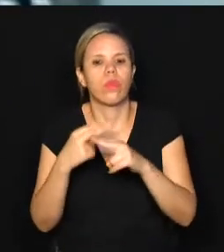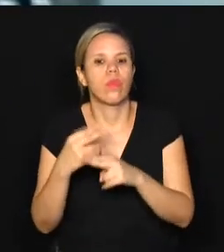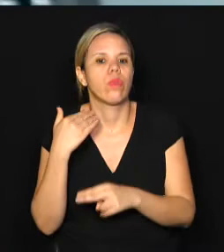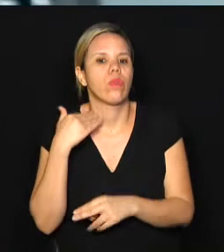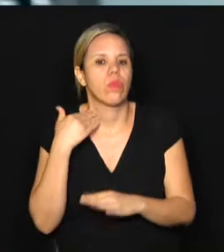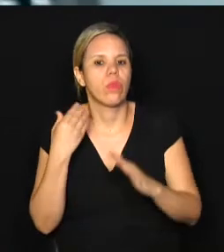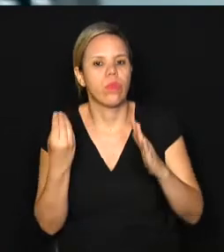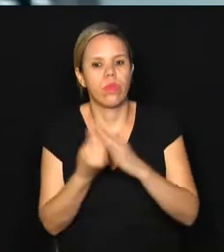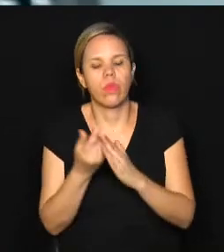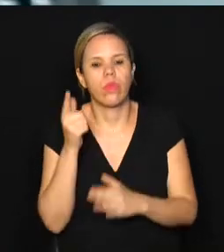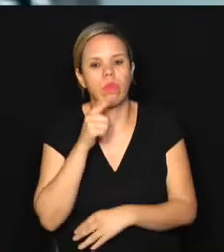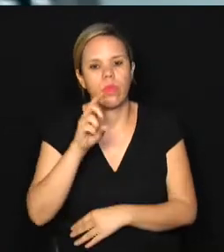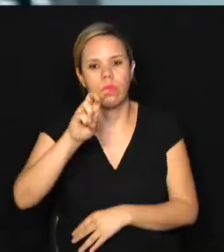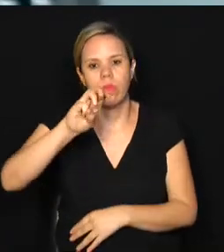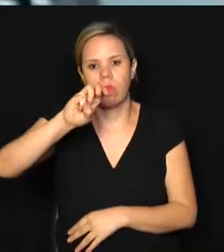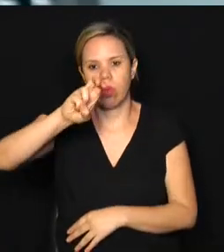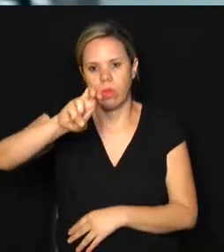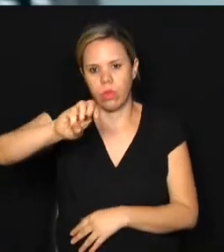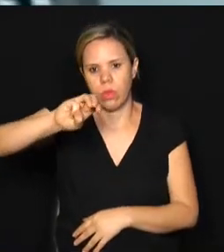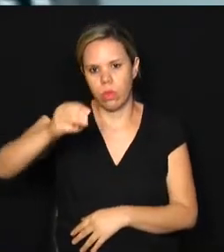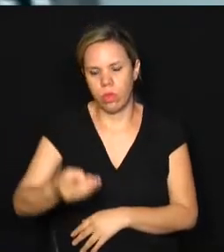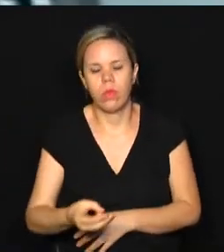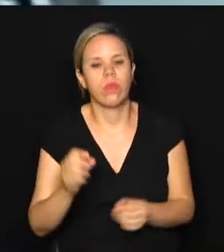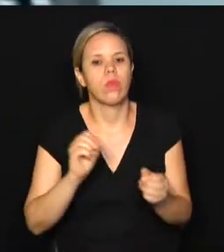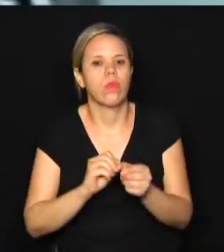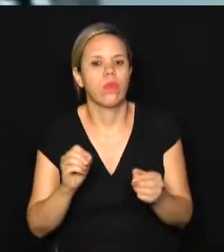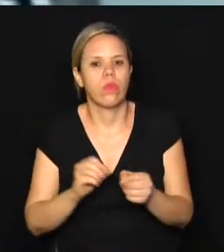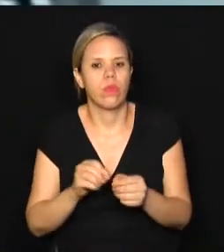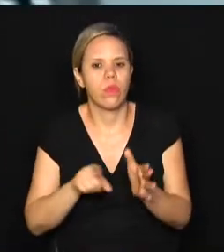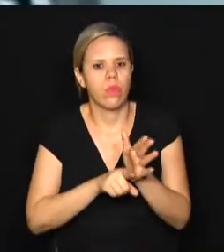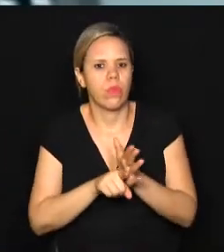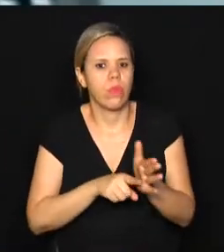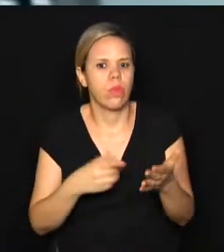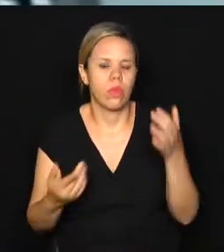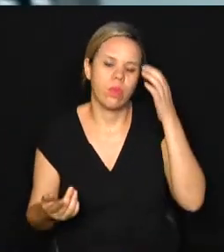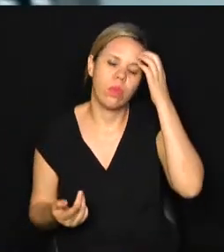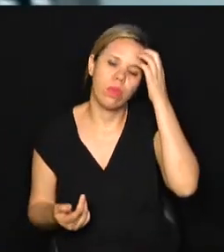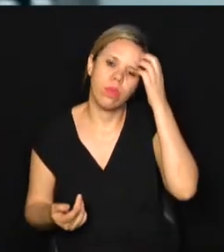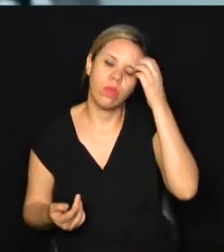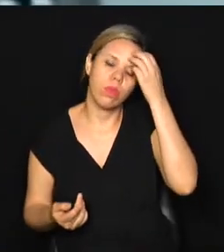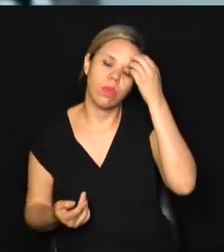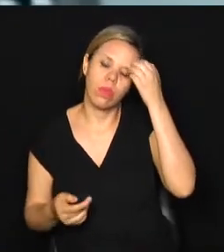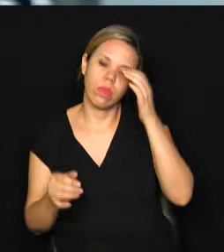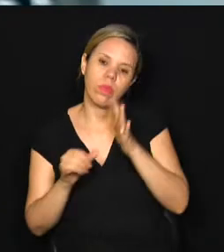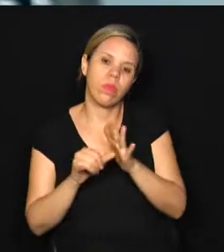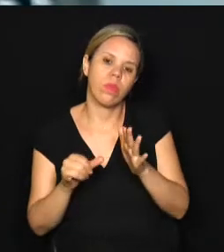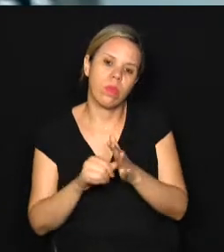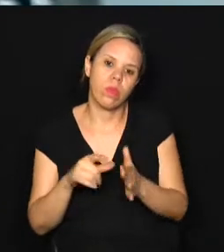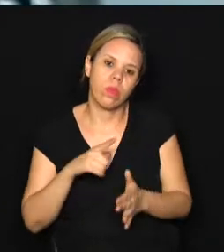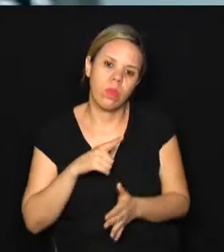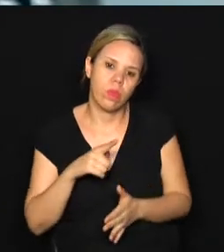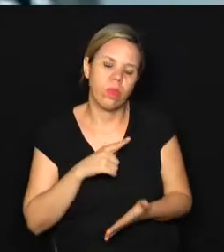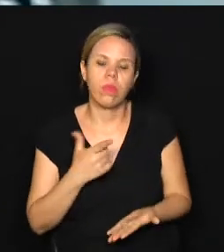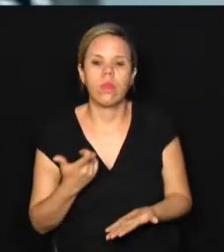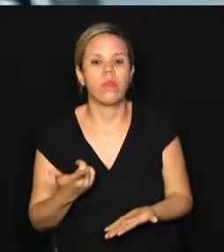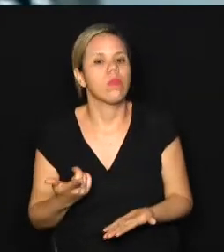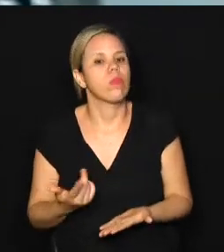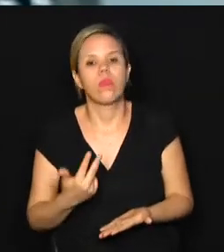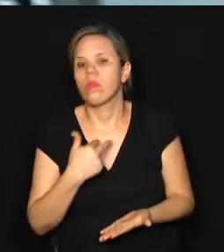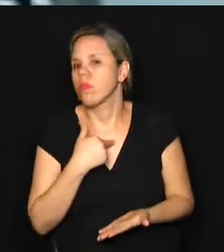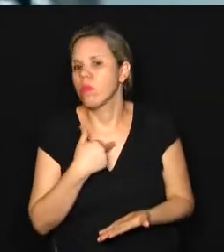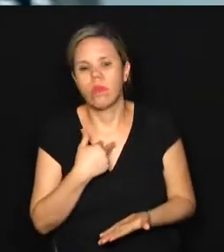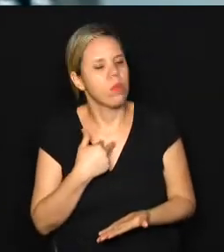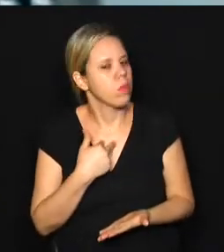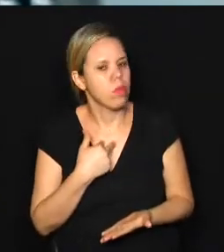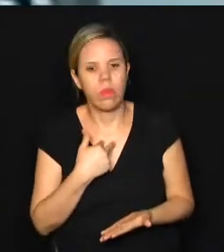Sanasa, 5 milhões para fazer esse estudo. Só que esse edital, ele tem vício de origem, ele não pode ser,